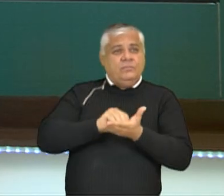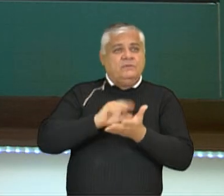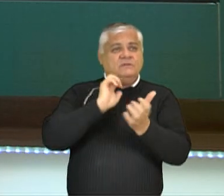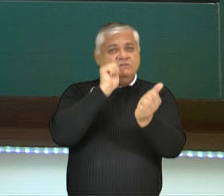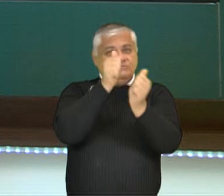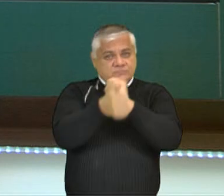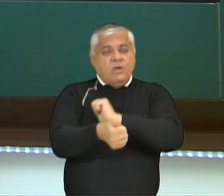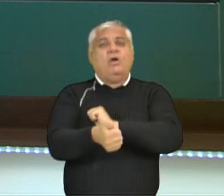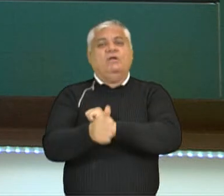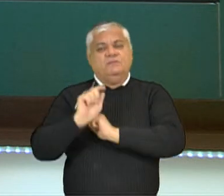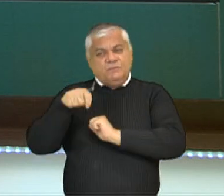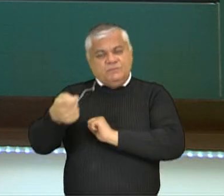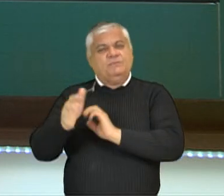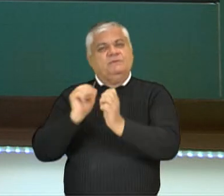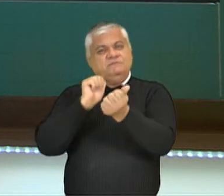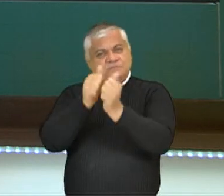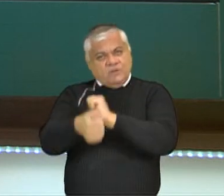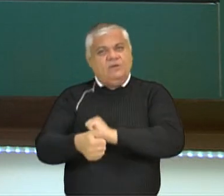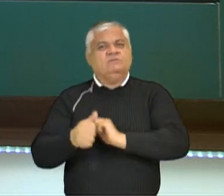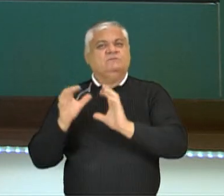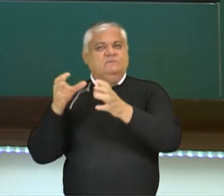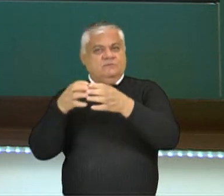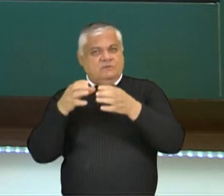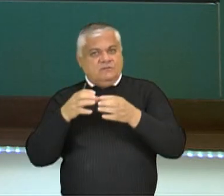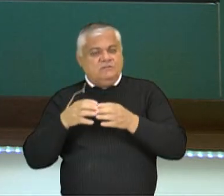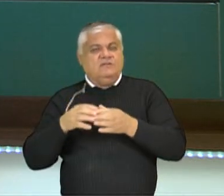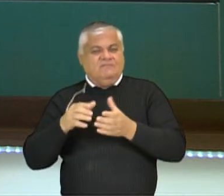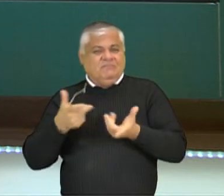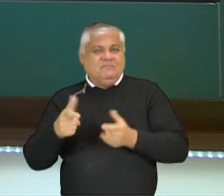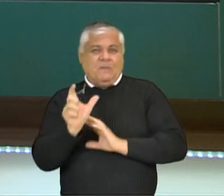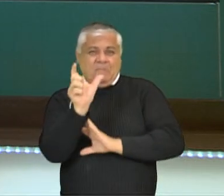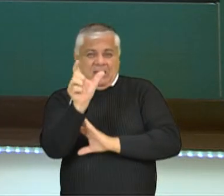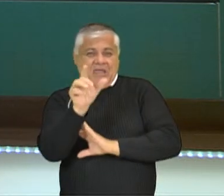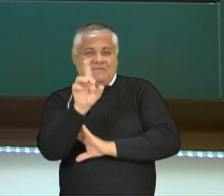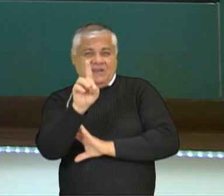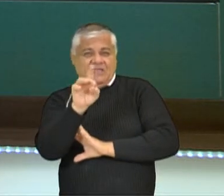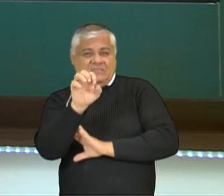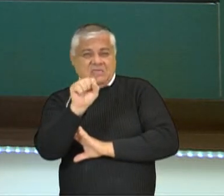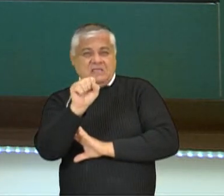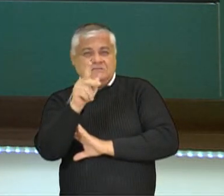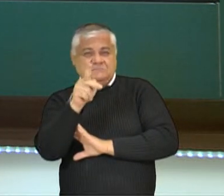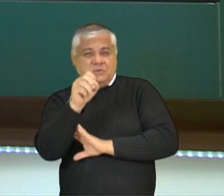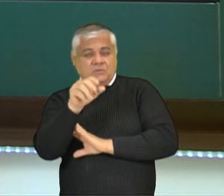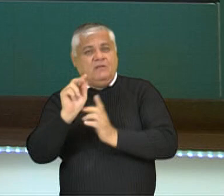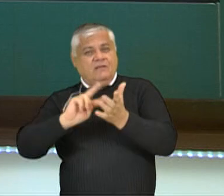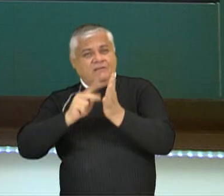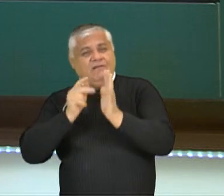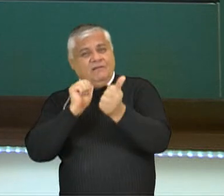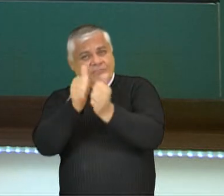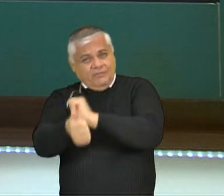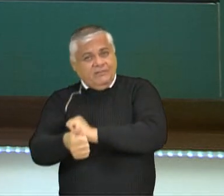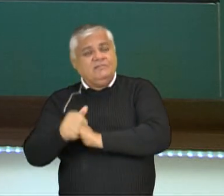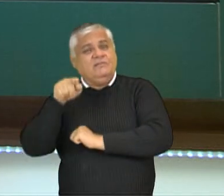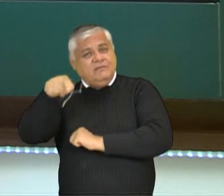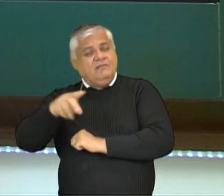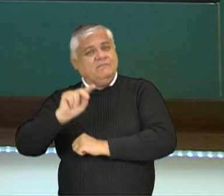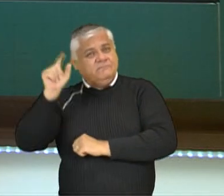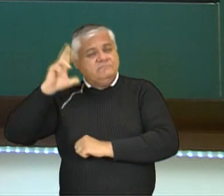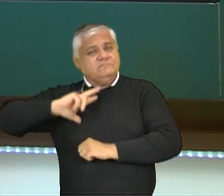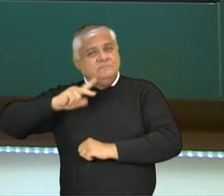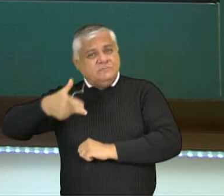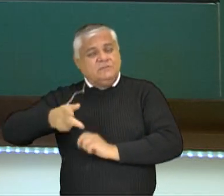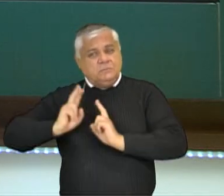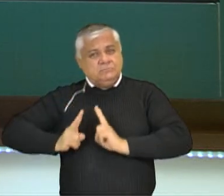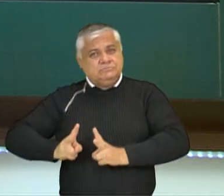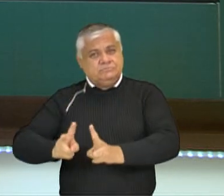esporte coletivo também, né? Mas o desporto a gente ainda usa por conta disso, dessa tradição lá que veio lá de Portugal e a gente